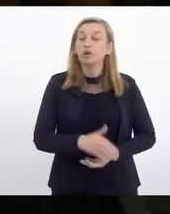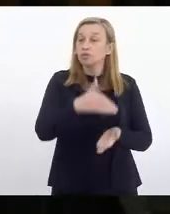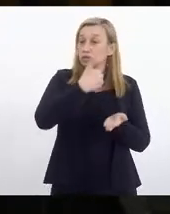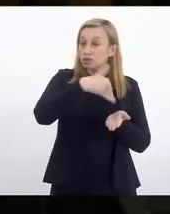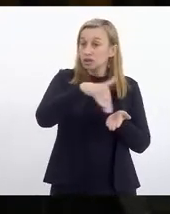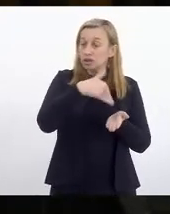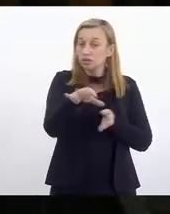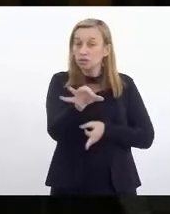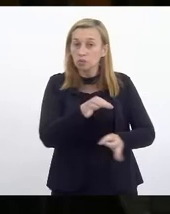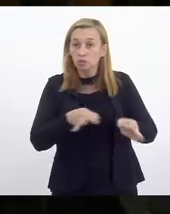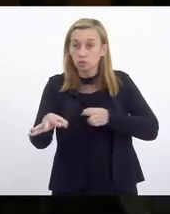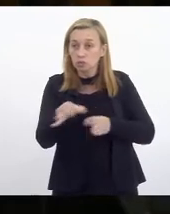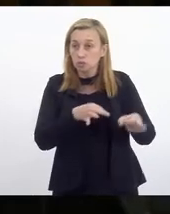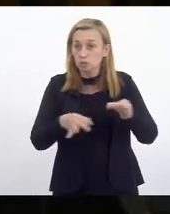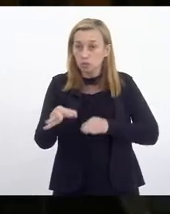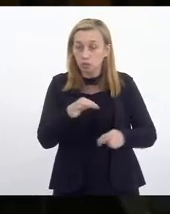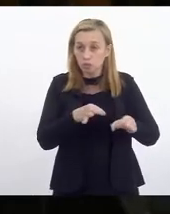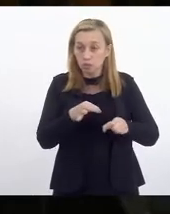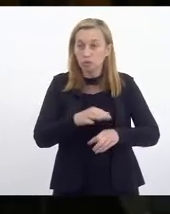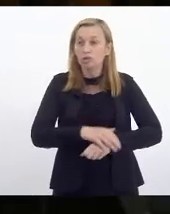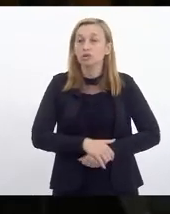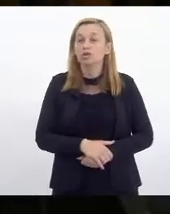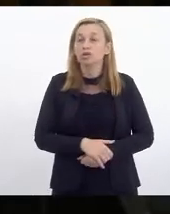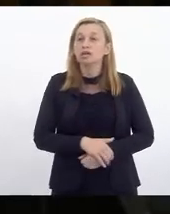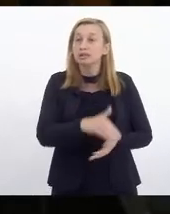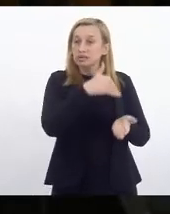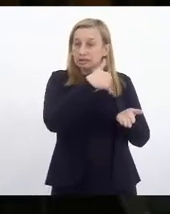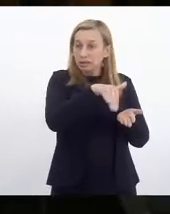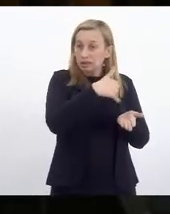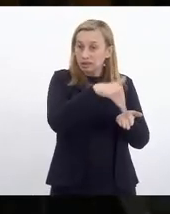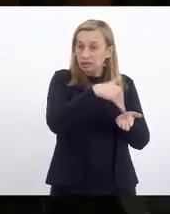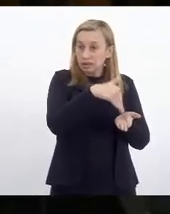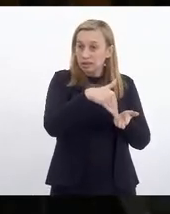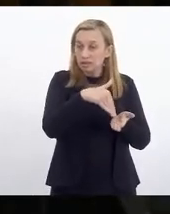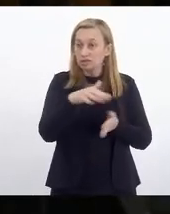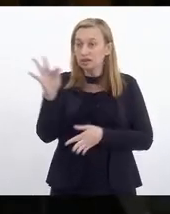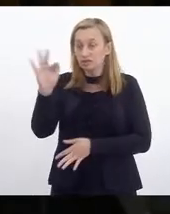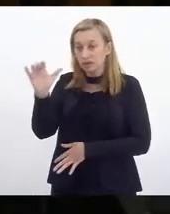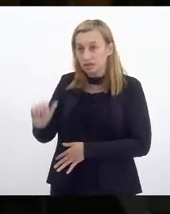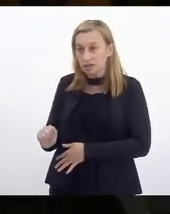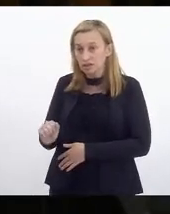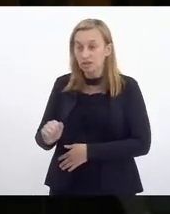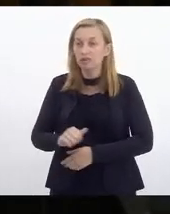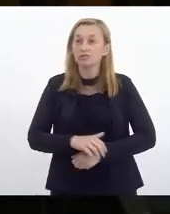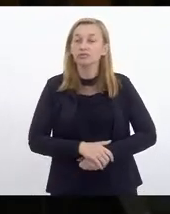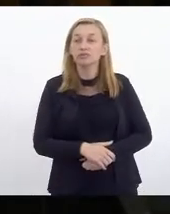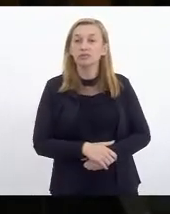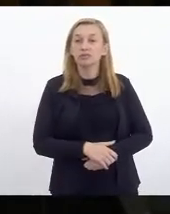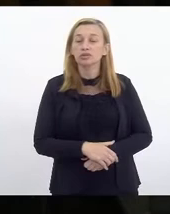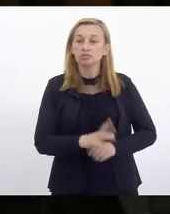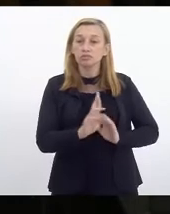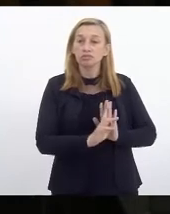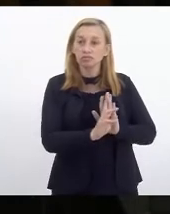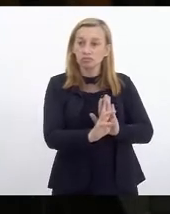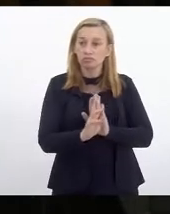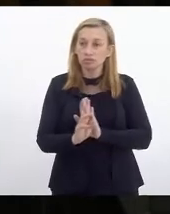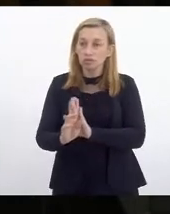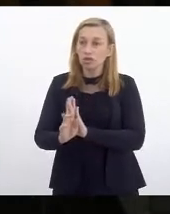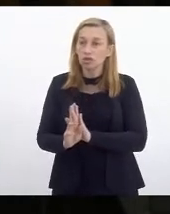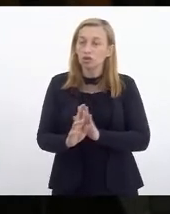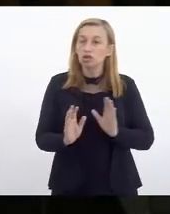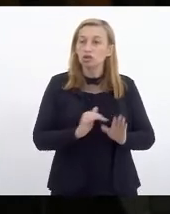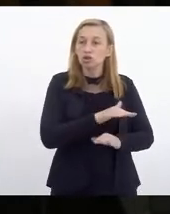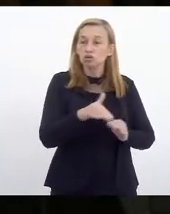secretário de Planejamento, secretário de Fazenda e os representantes de todos